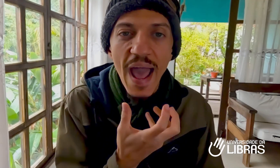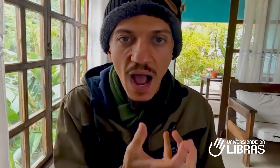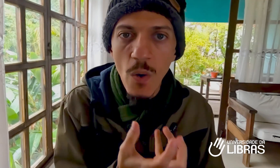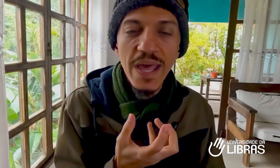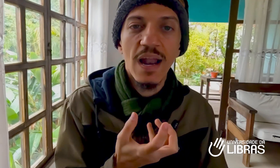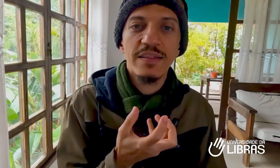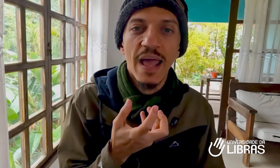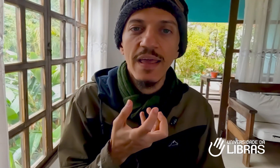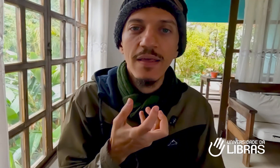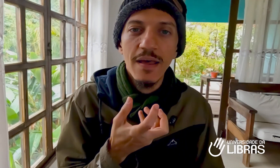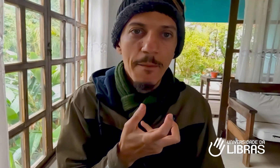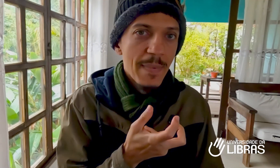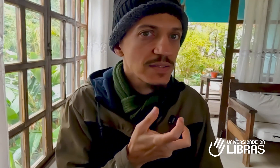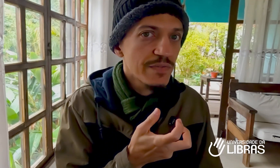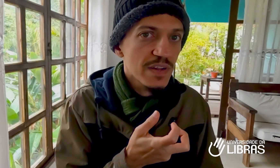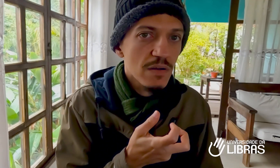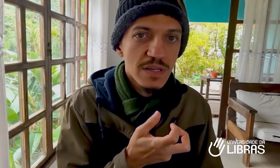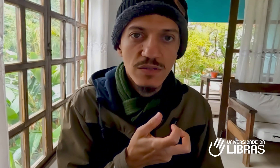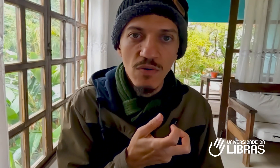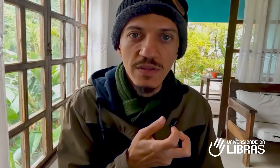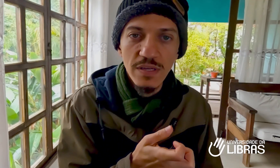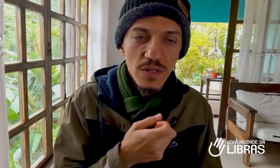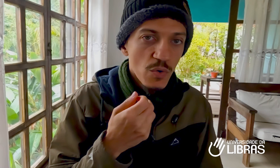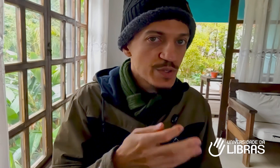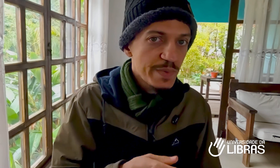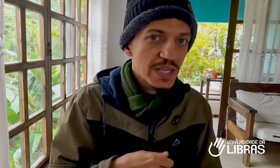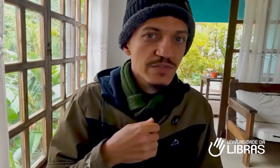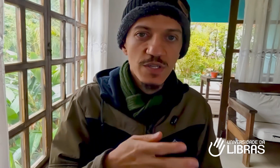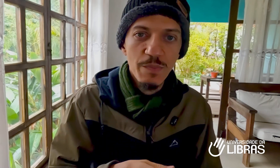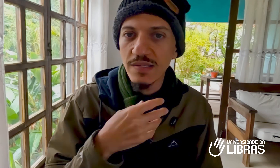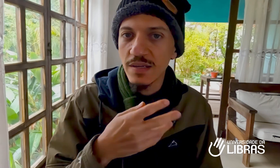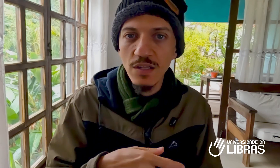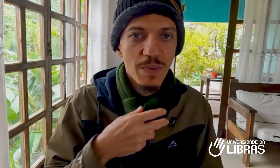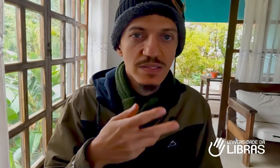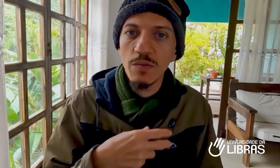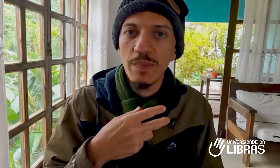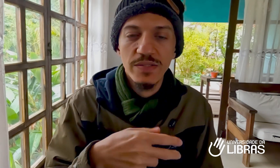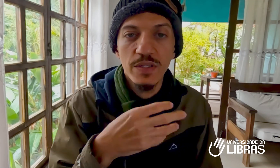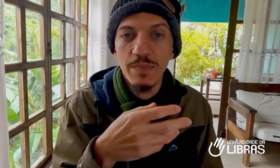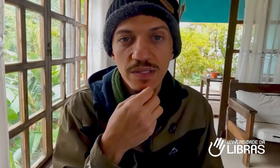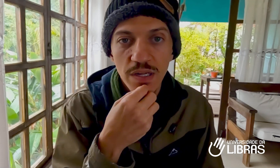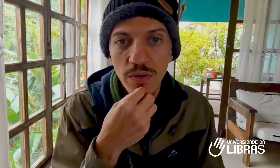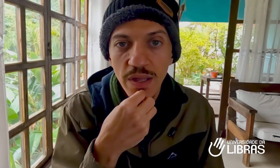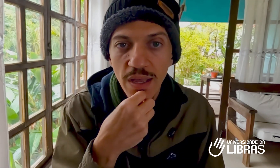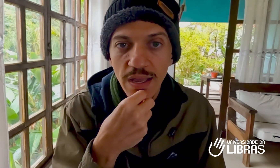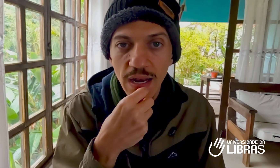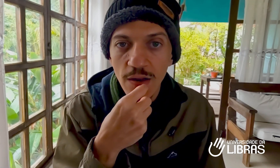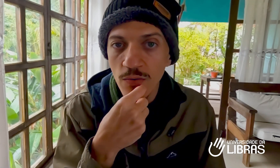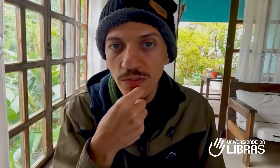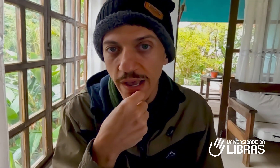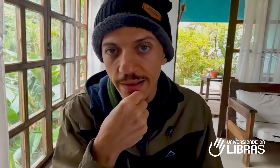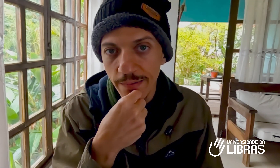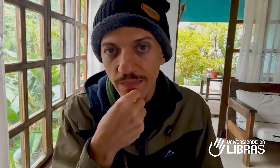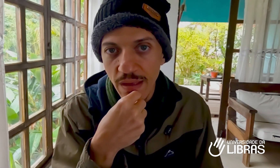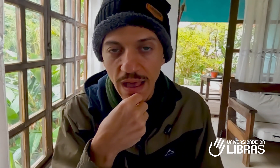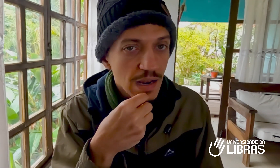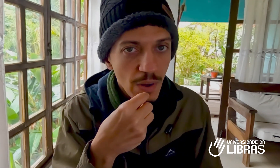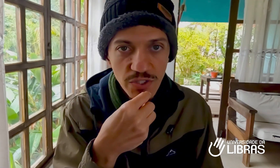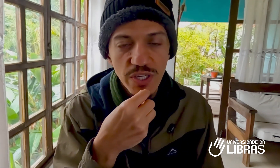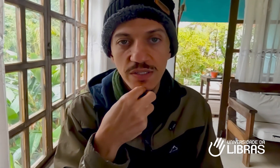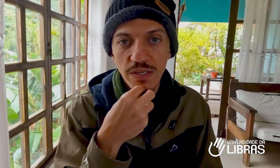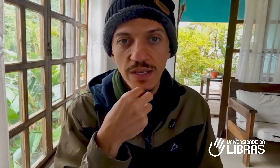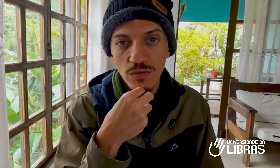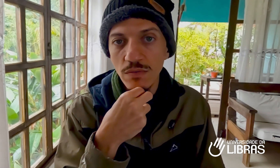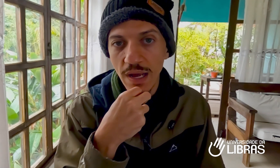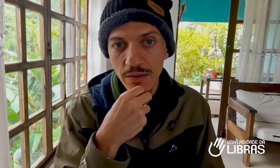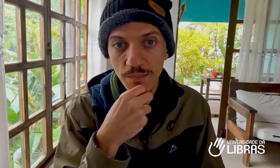intenção real que ela tem, mas no final das contas, os meses vão se passando, e ela não consegue. Ela não